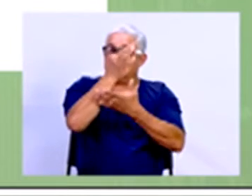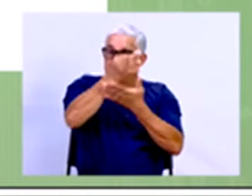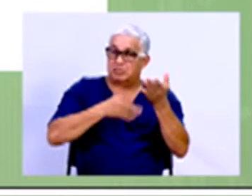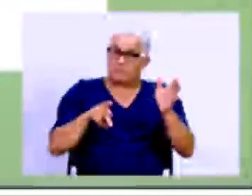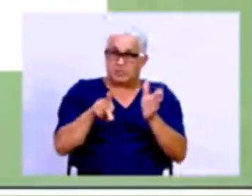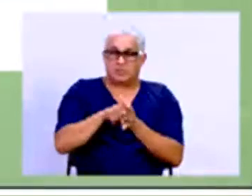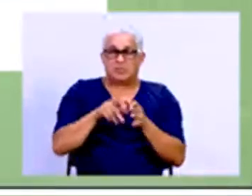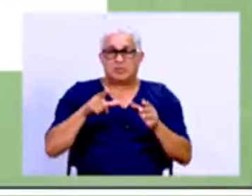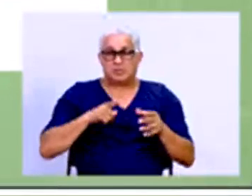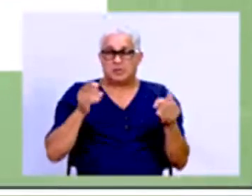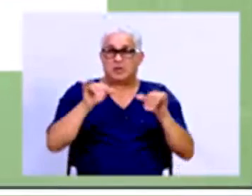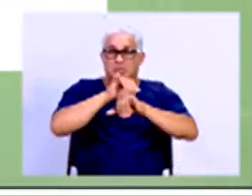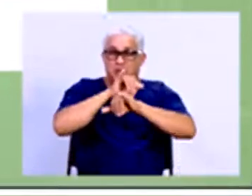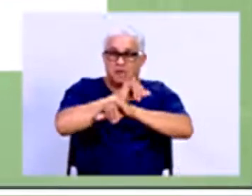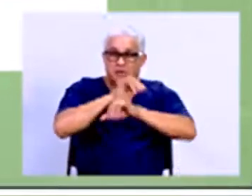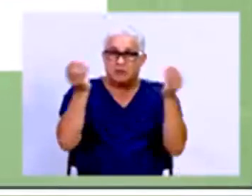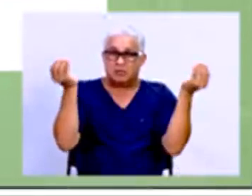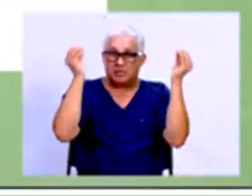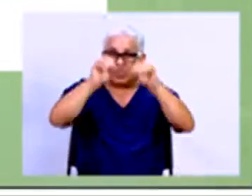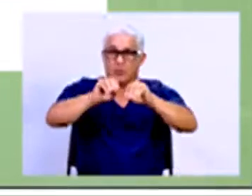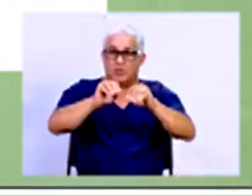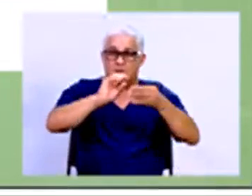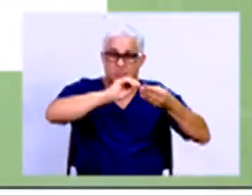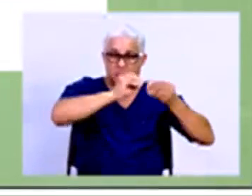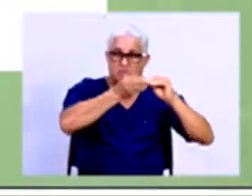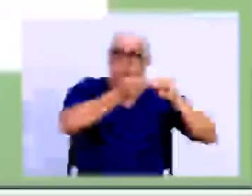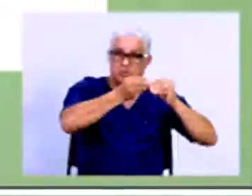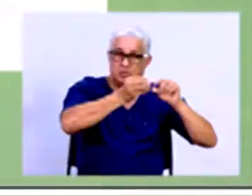coloca a informação que está vindo lá do banco de dados. Fizemos a